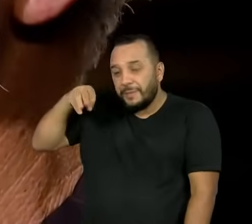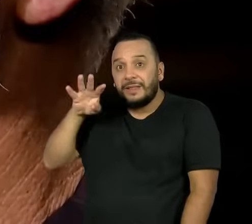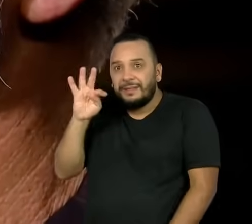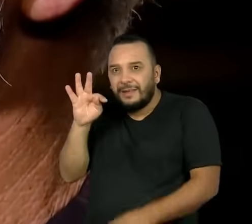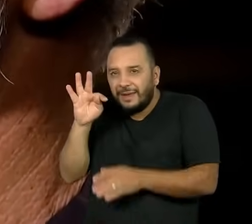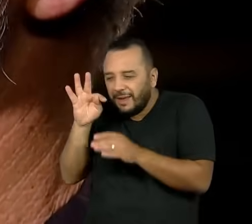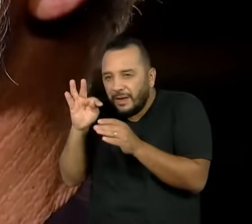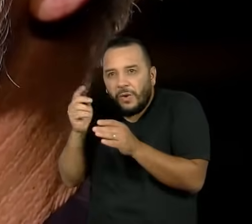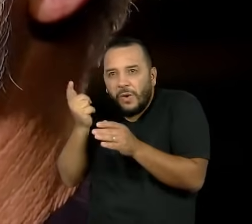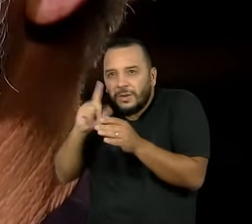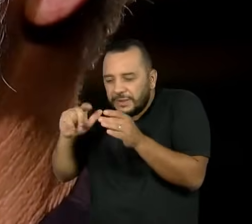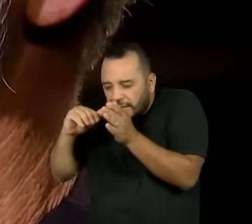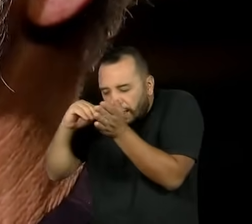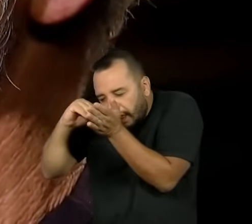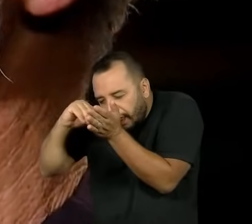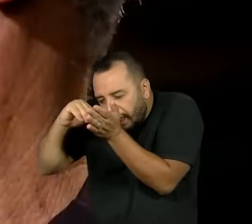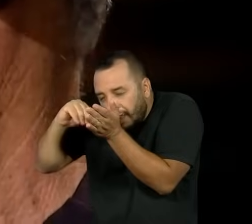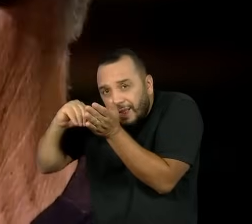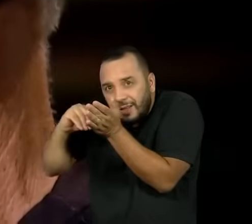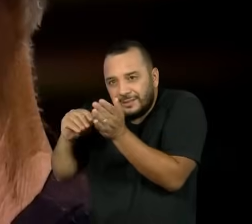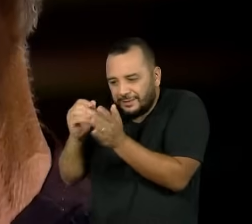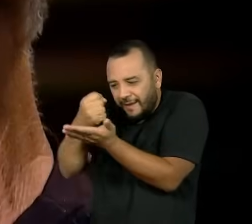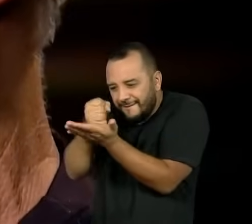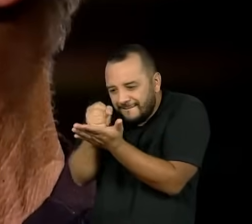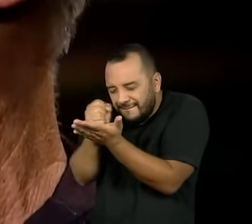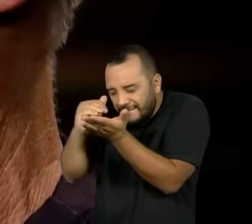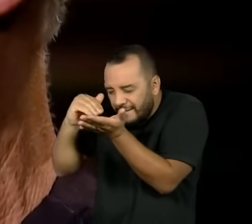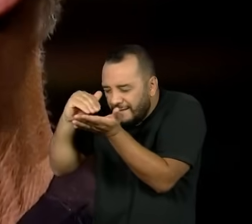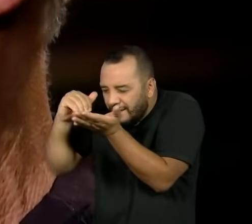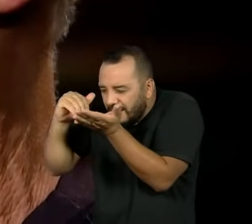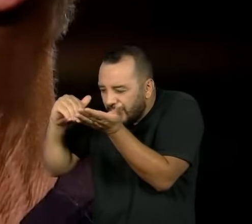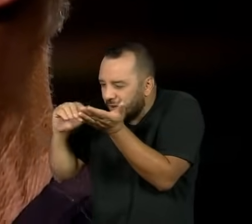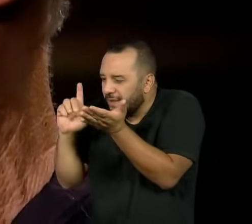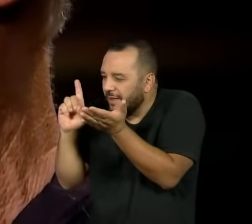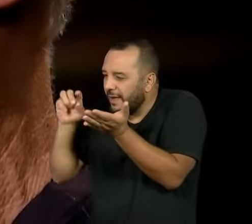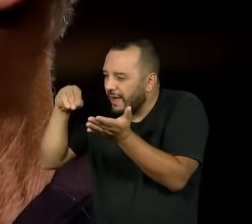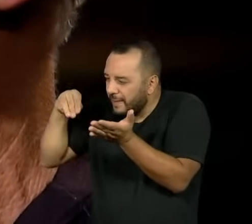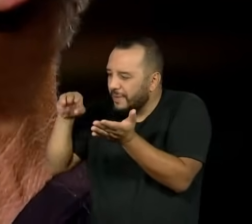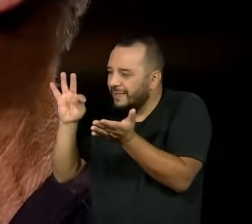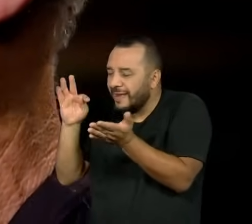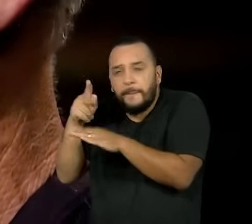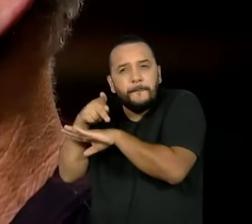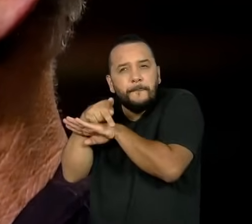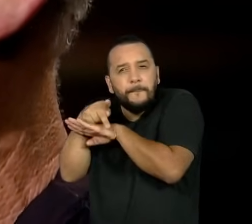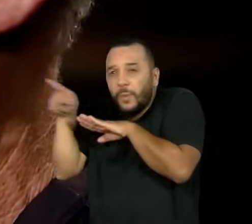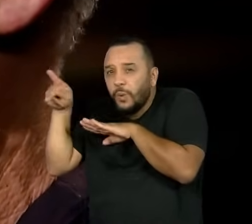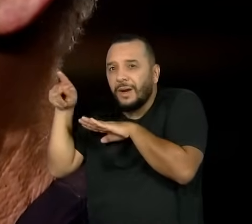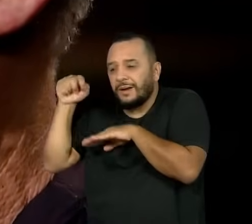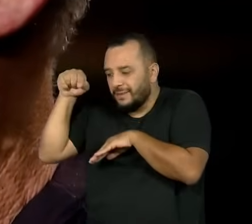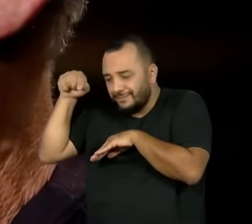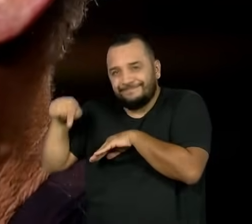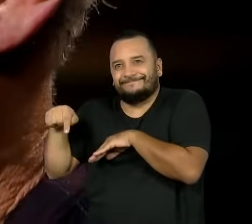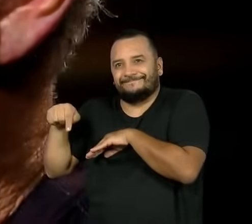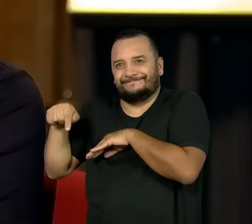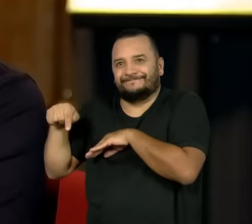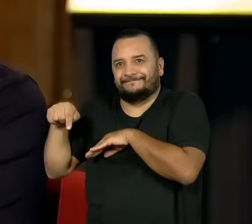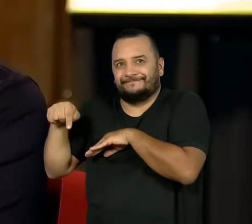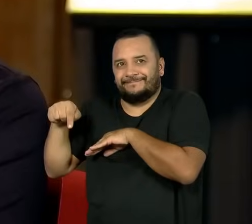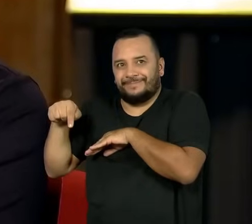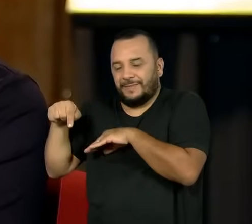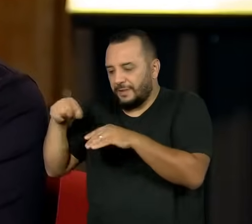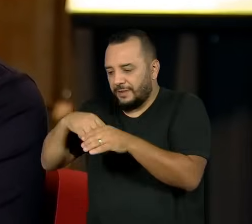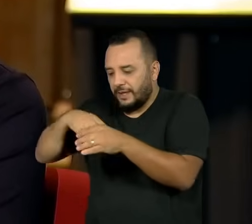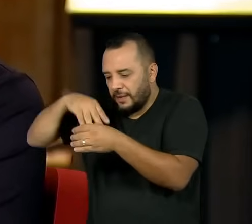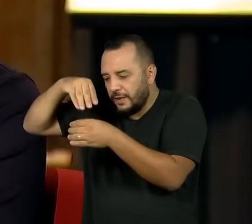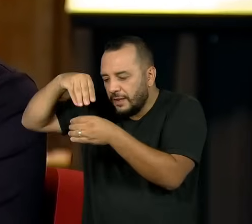gente consegue produzir no laboratório um DMT que tem mais de 99% de pureza. Pega os cristais de DMT, coloca